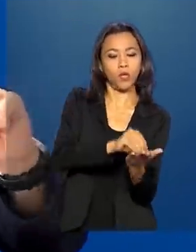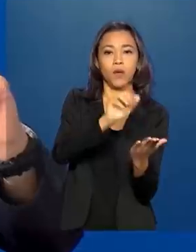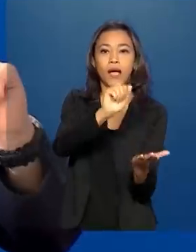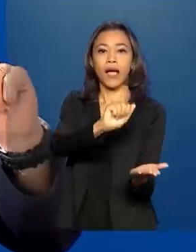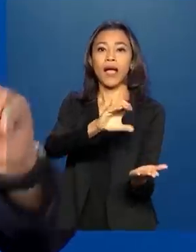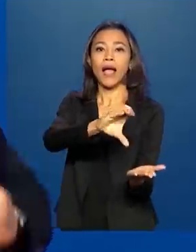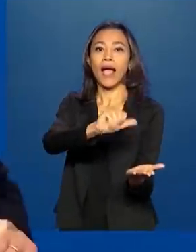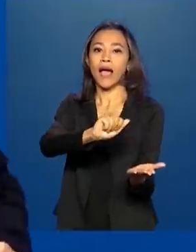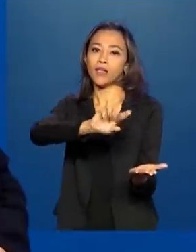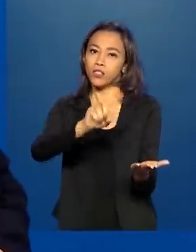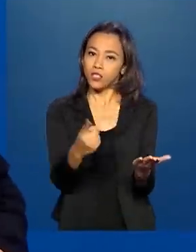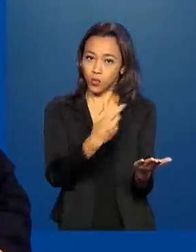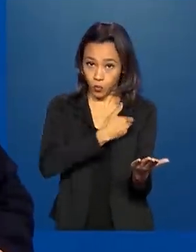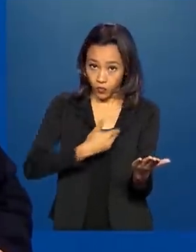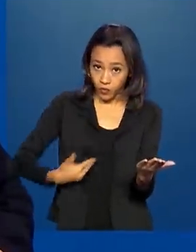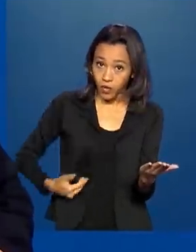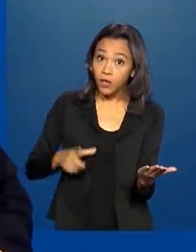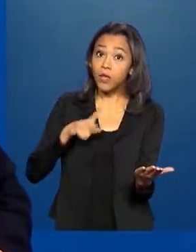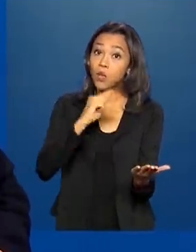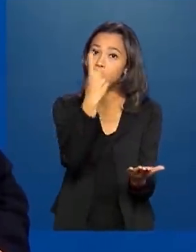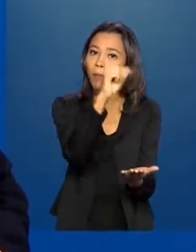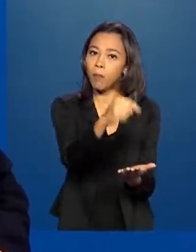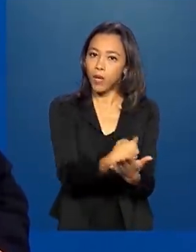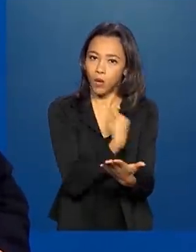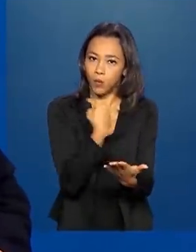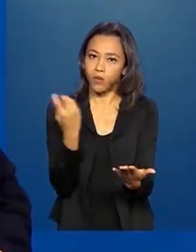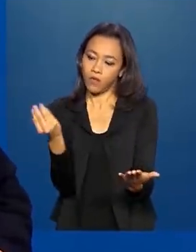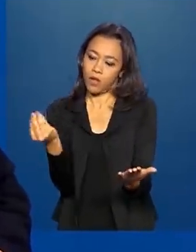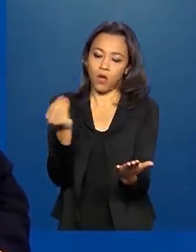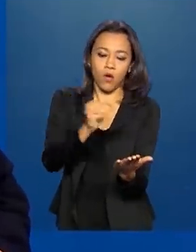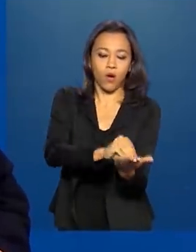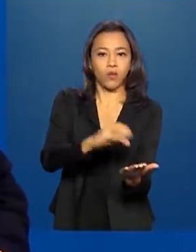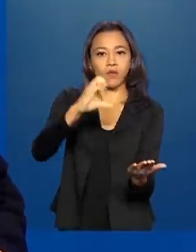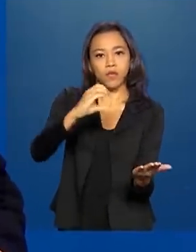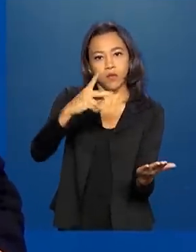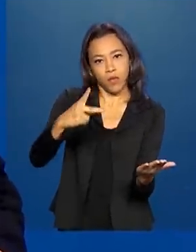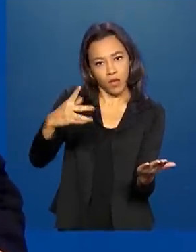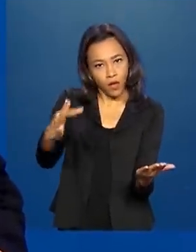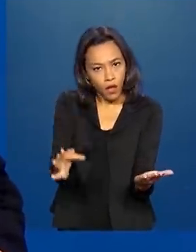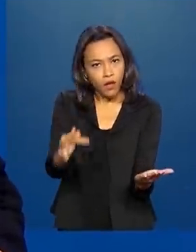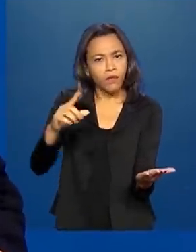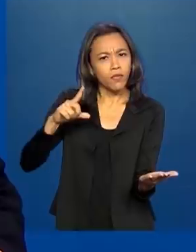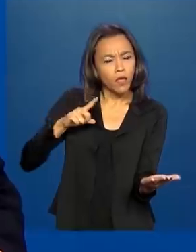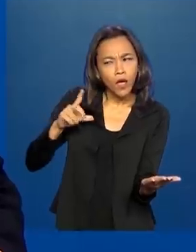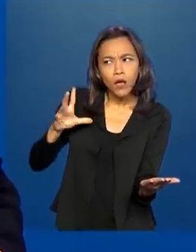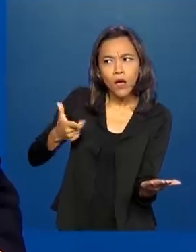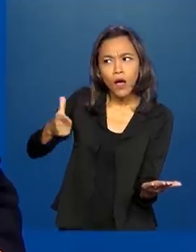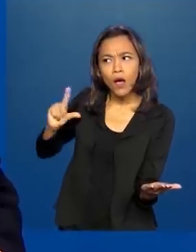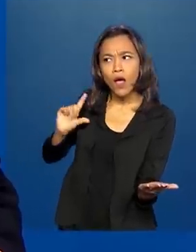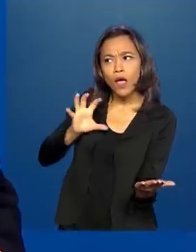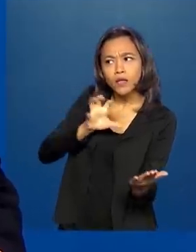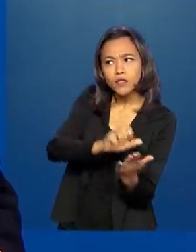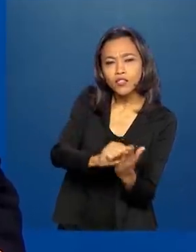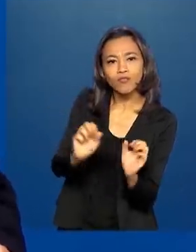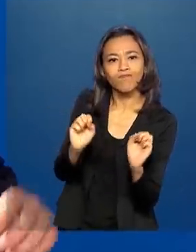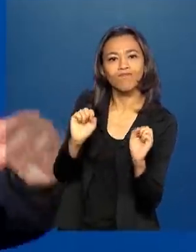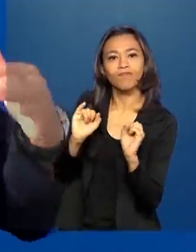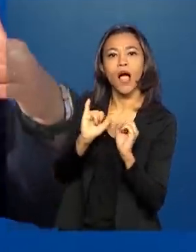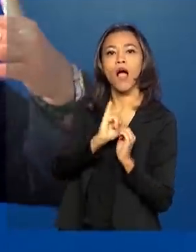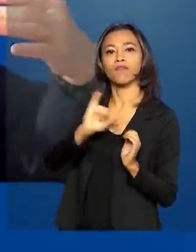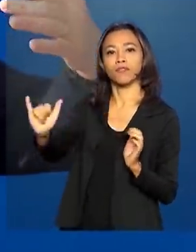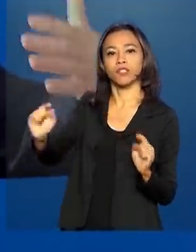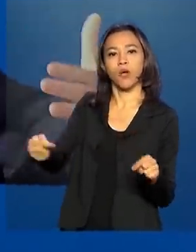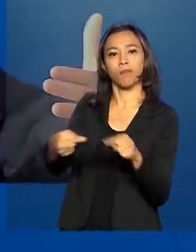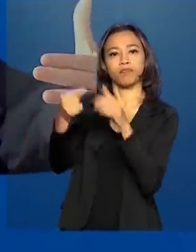uma pergunta, ele vai colocar o CPF dele. Se ele tiver algum registro, o aplicativo já vai confirmar